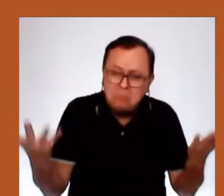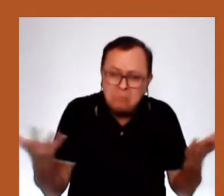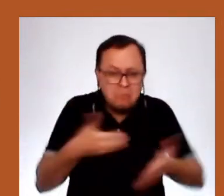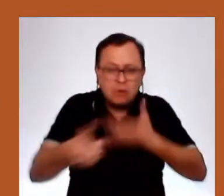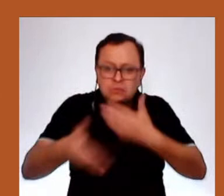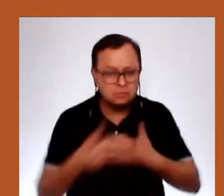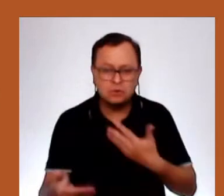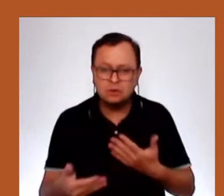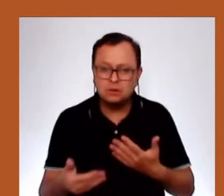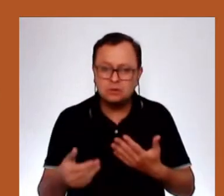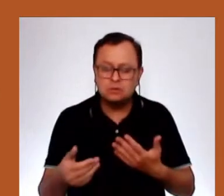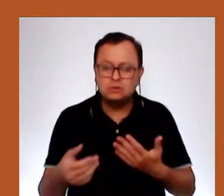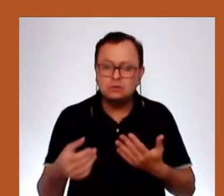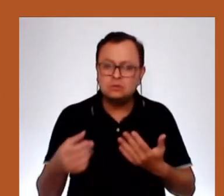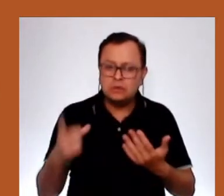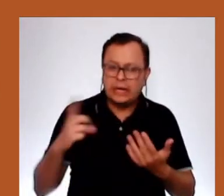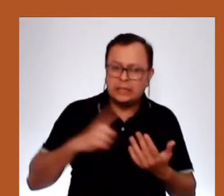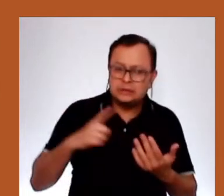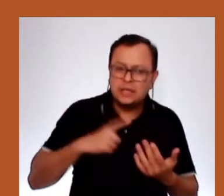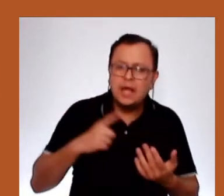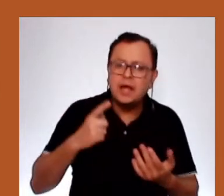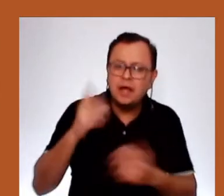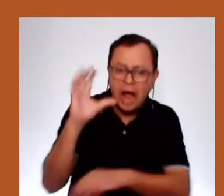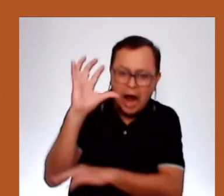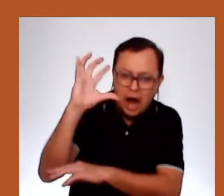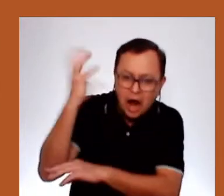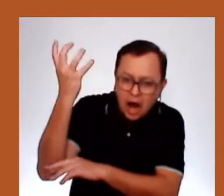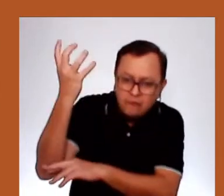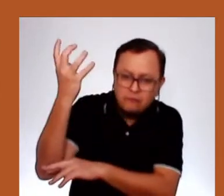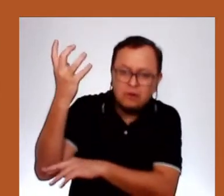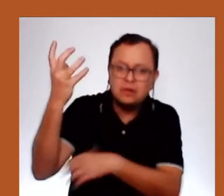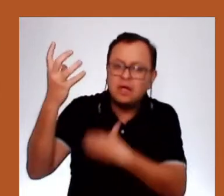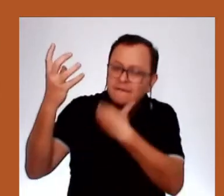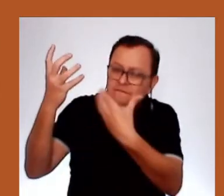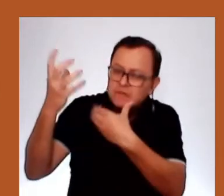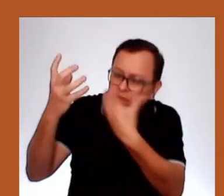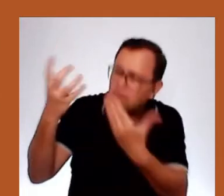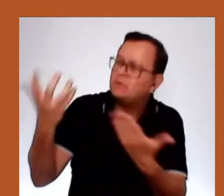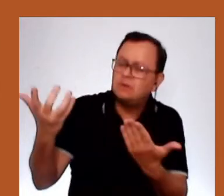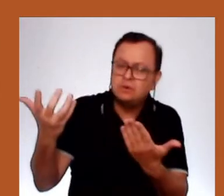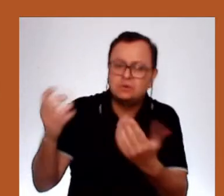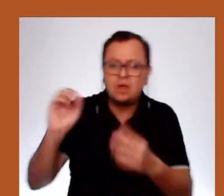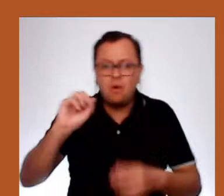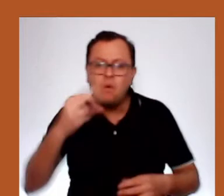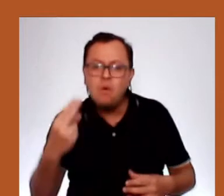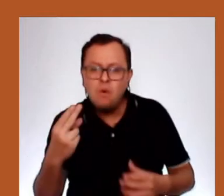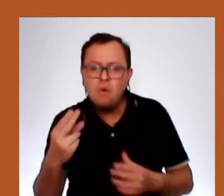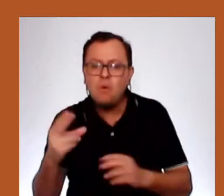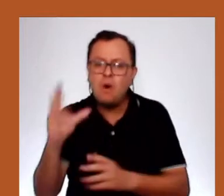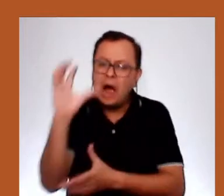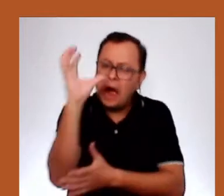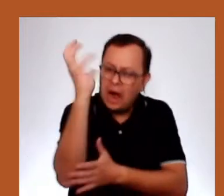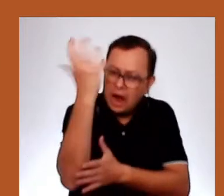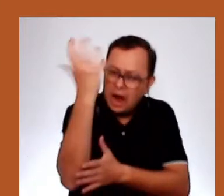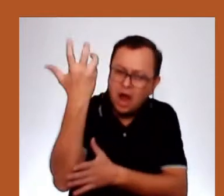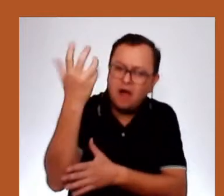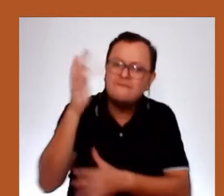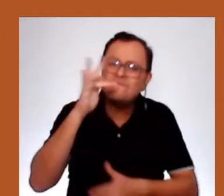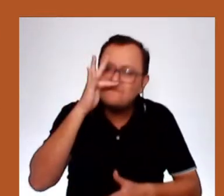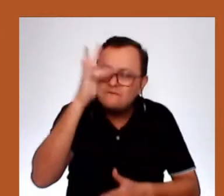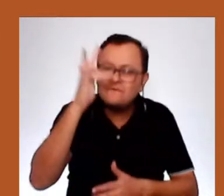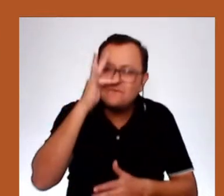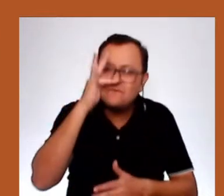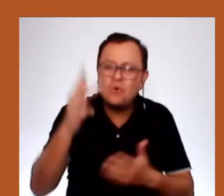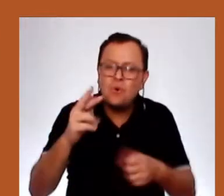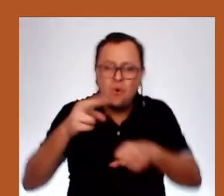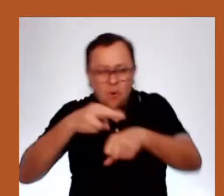tinha ou não tinha uma macieira que ela estava vendo, ou um pé com folhas, com flores